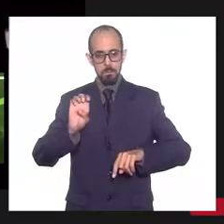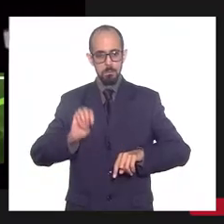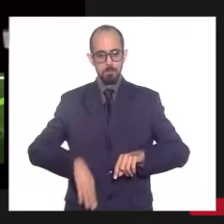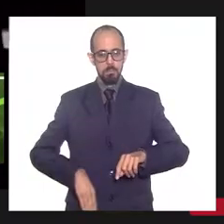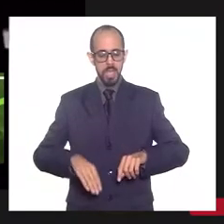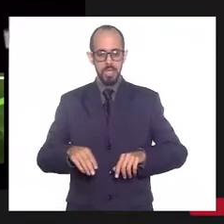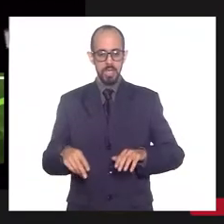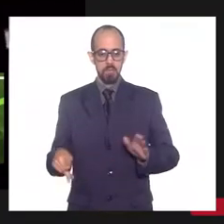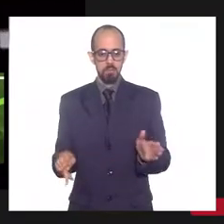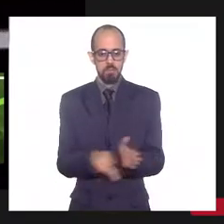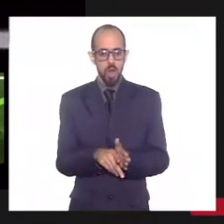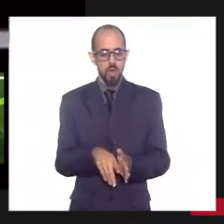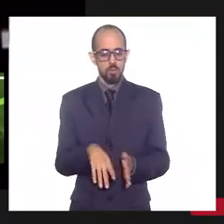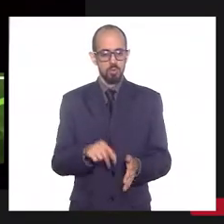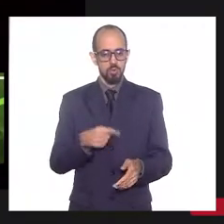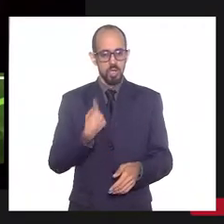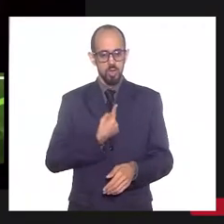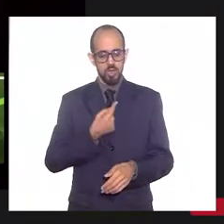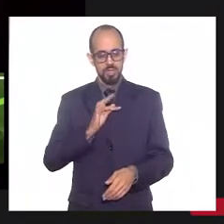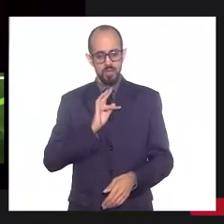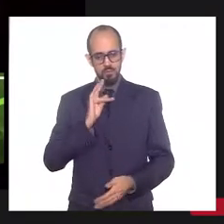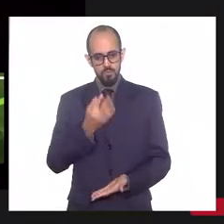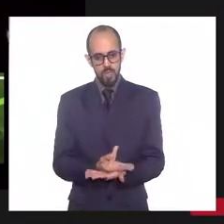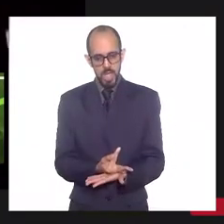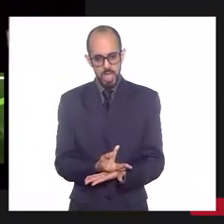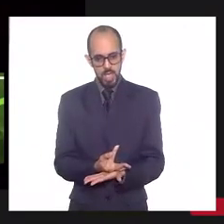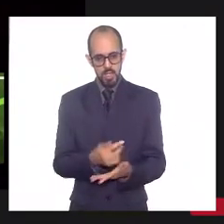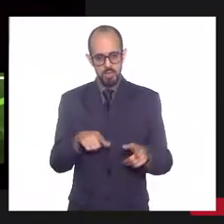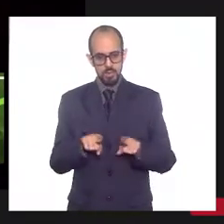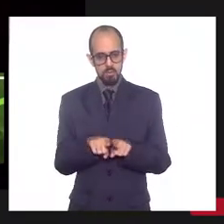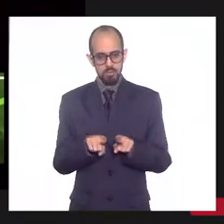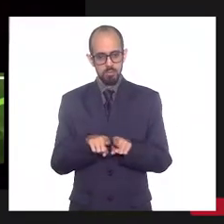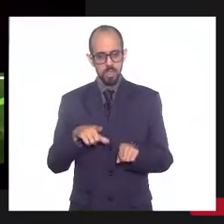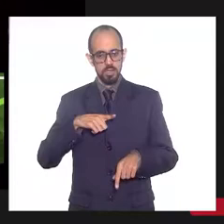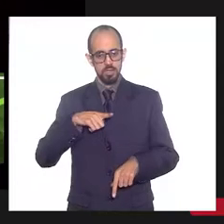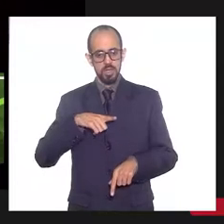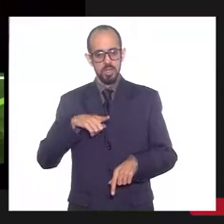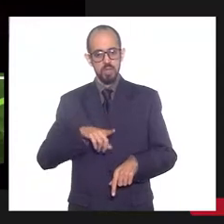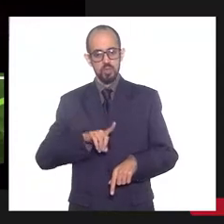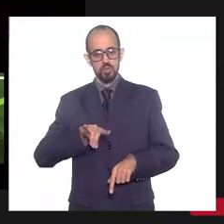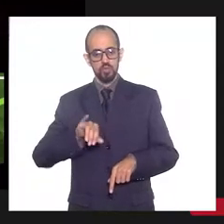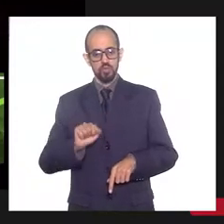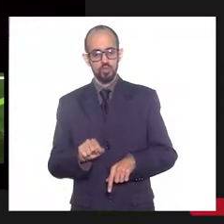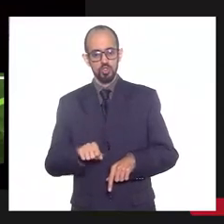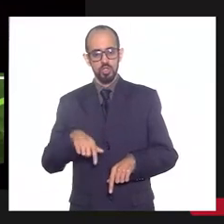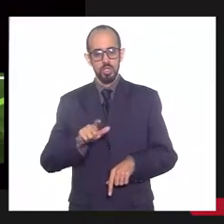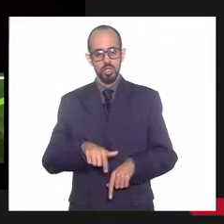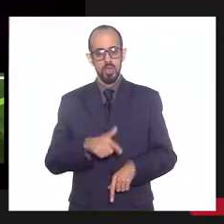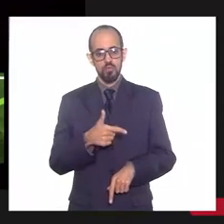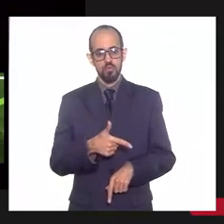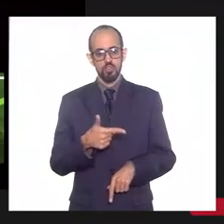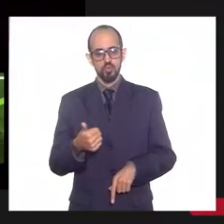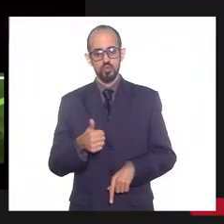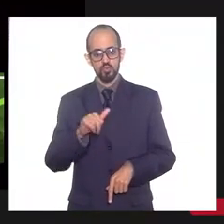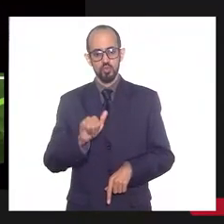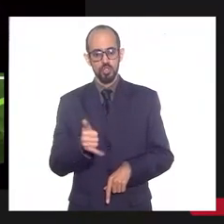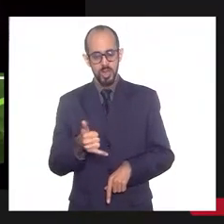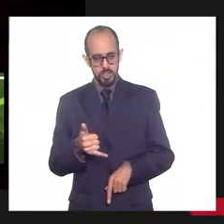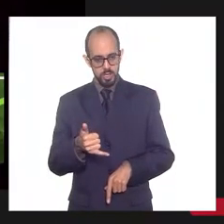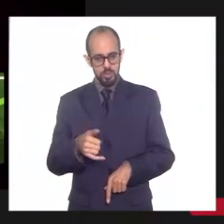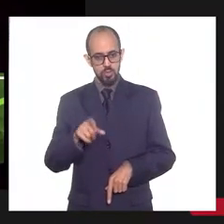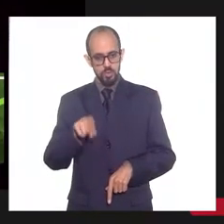é eterno até uma data contra a intolerância dia vinte e um de Janeiro aonde